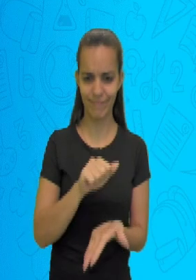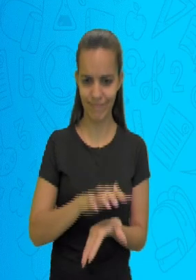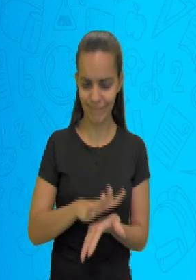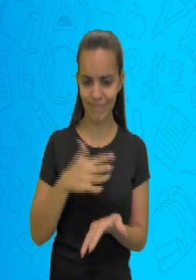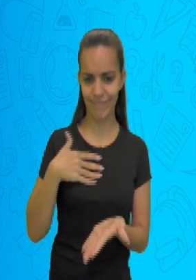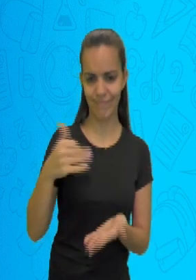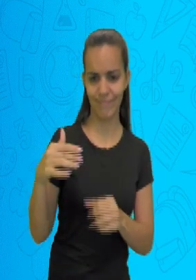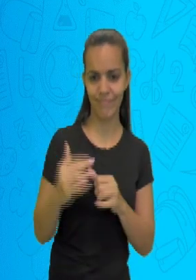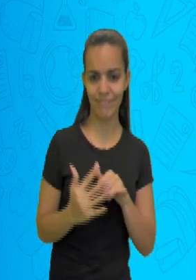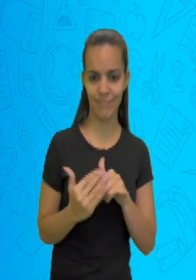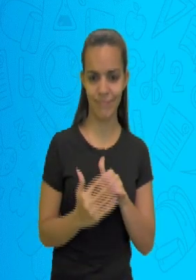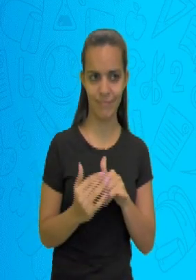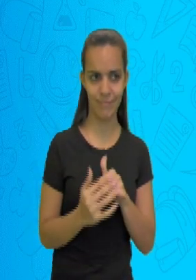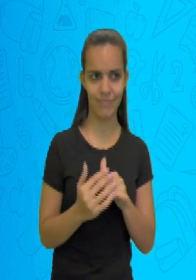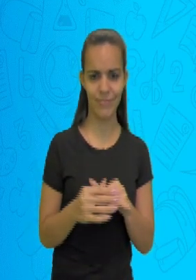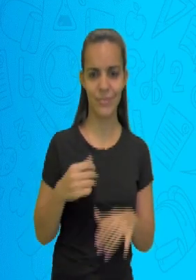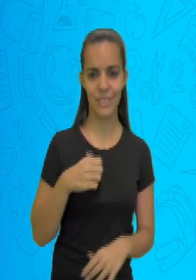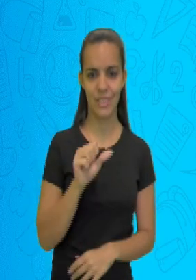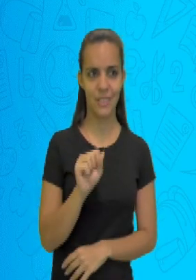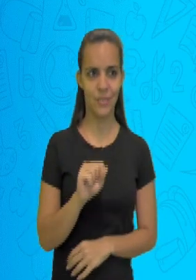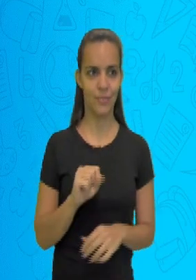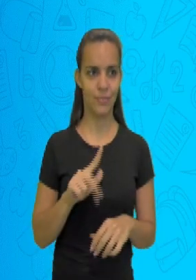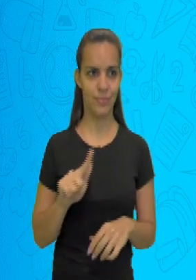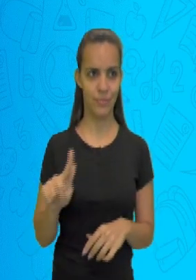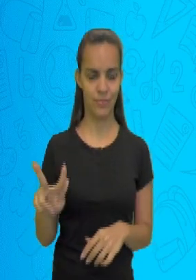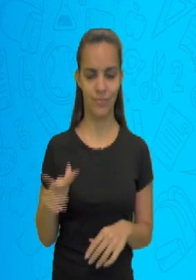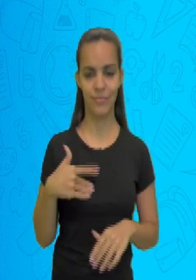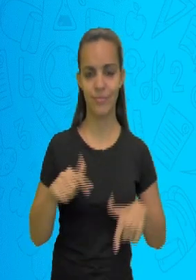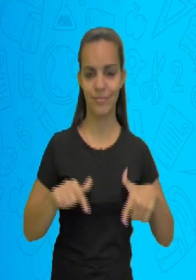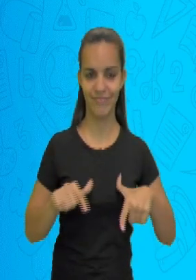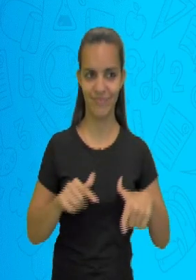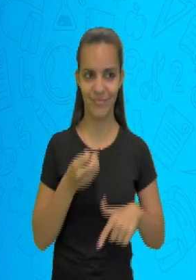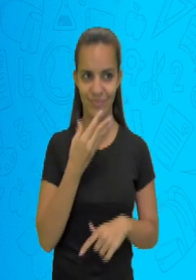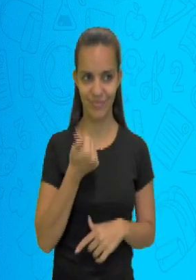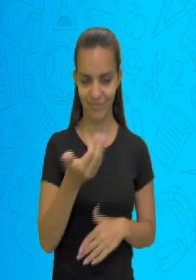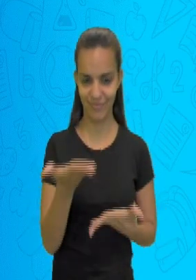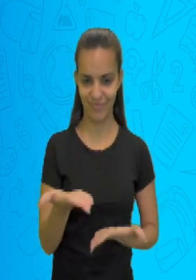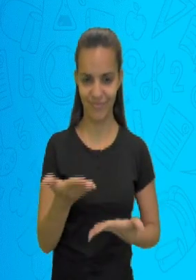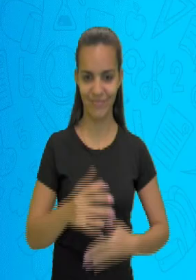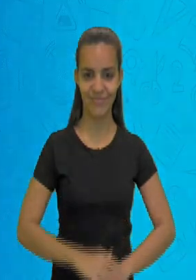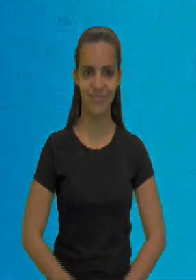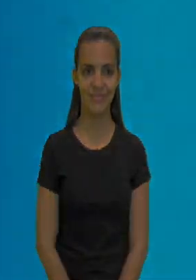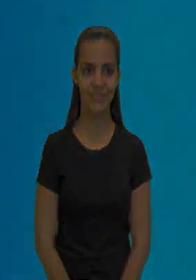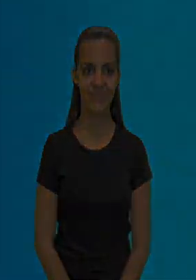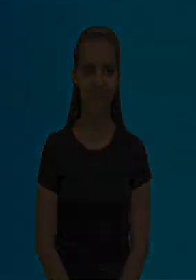do YouTube SMED-GV. Um bom trabalho para todos vocês!